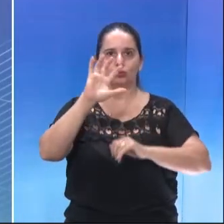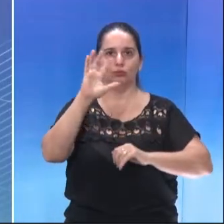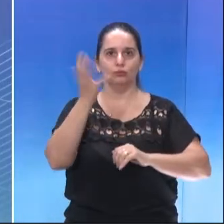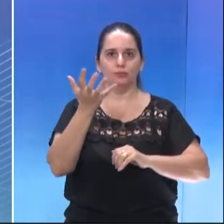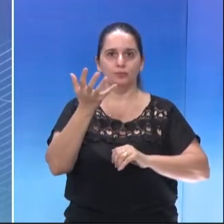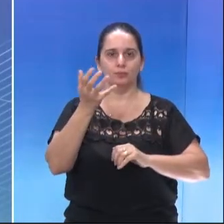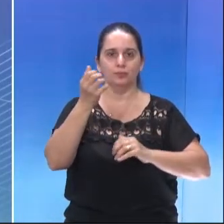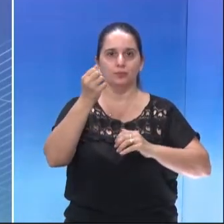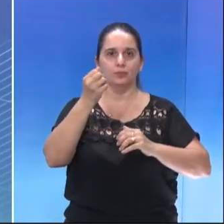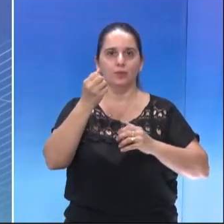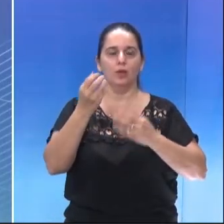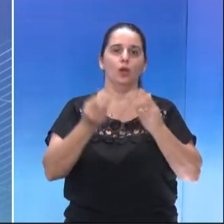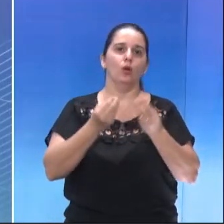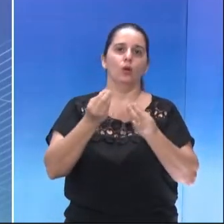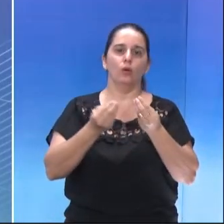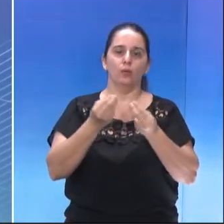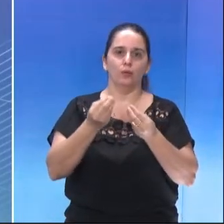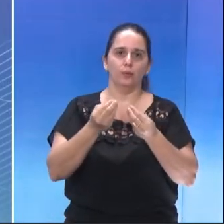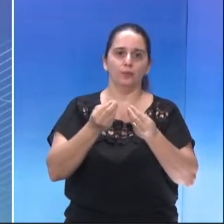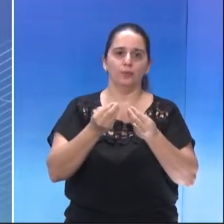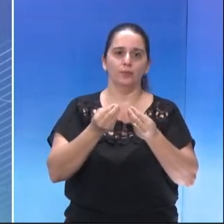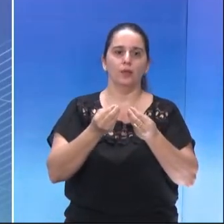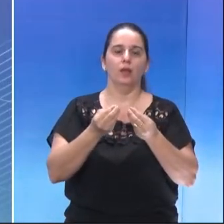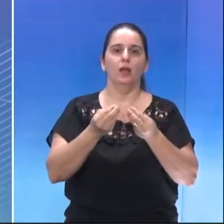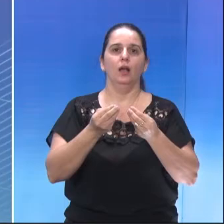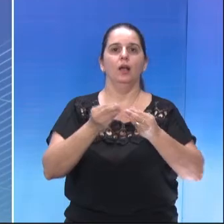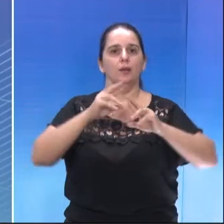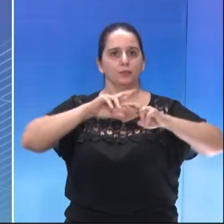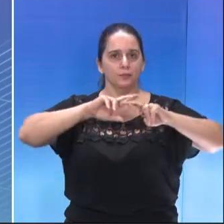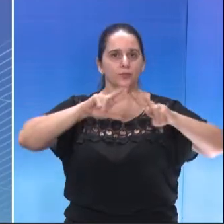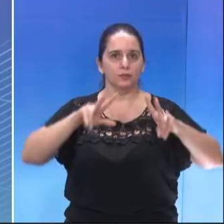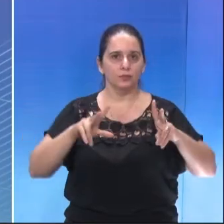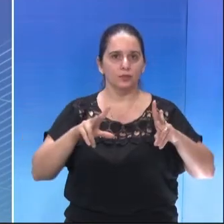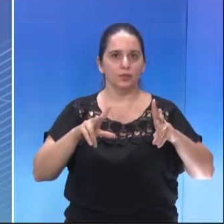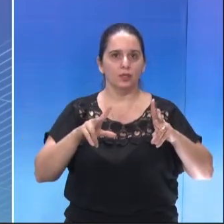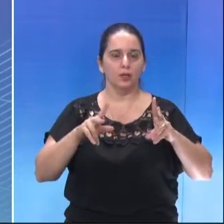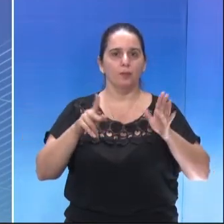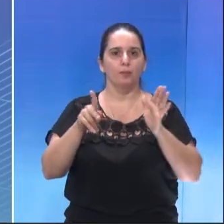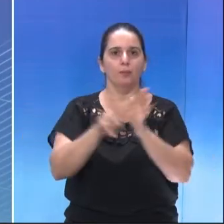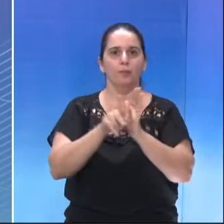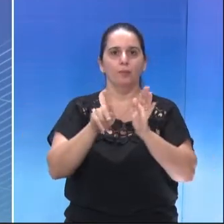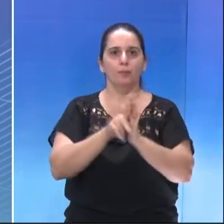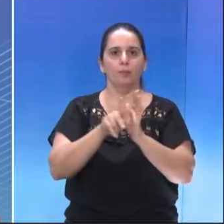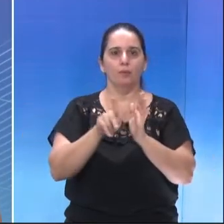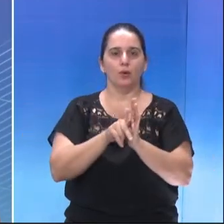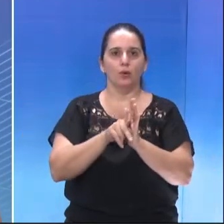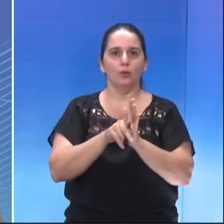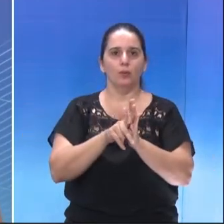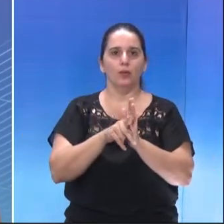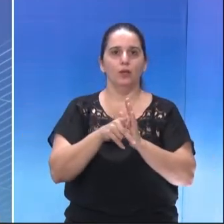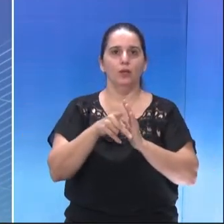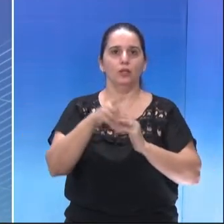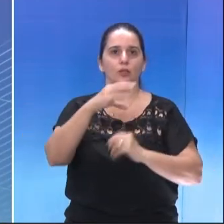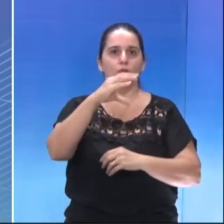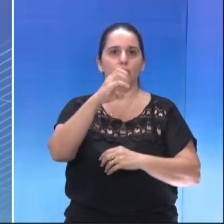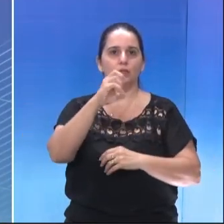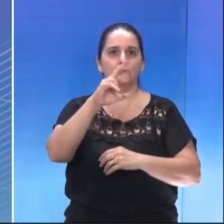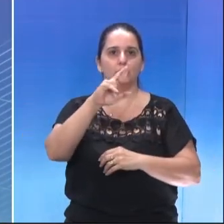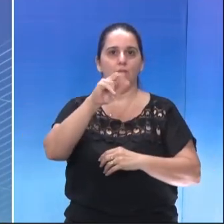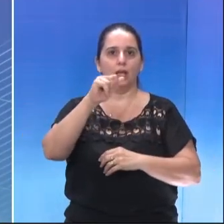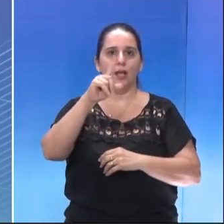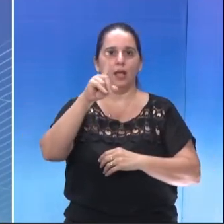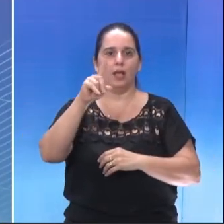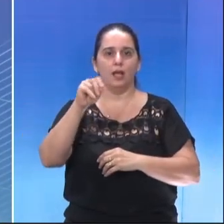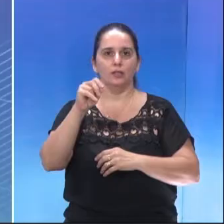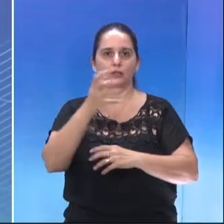uma característica. Então, esse tipo de formação vegetal, ele é muito característico da vegetação de cerrado, tá ok? E aí, quando a gente